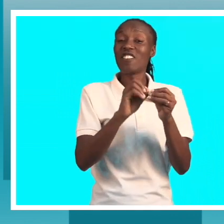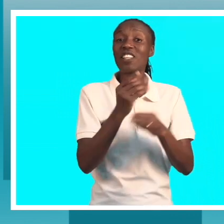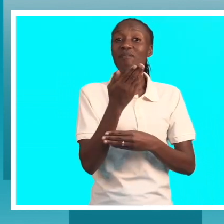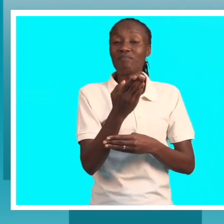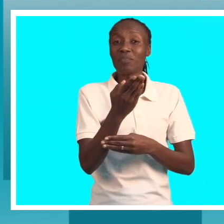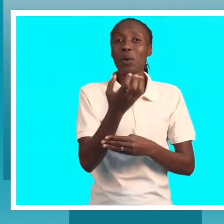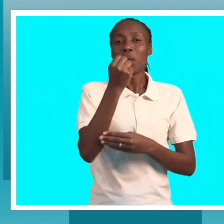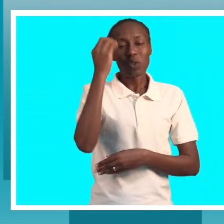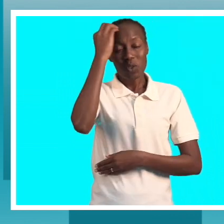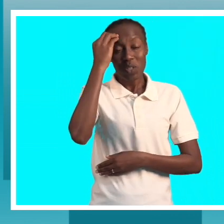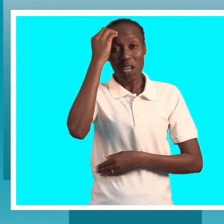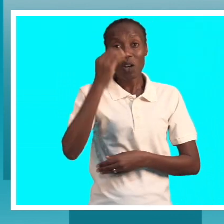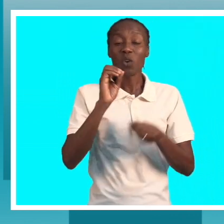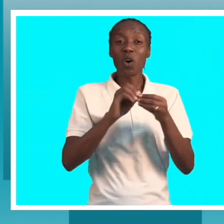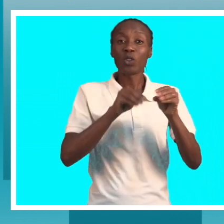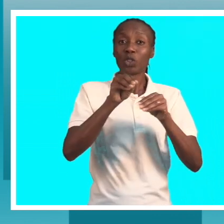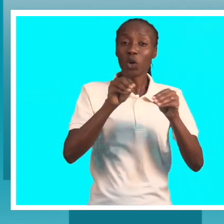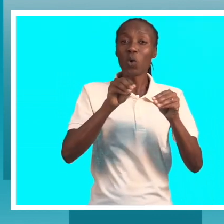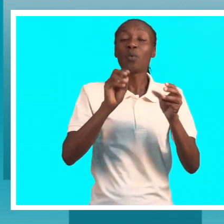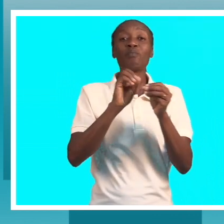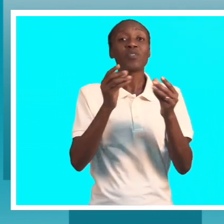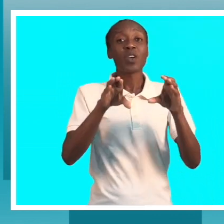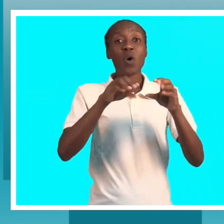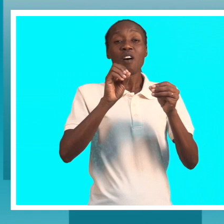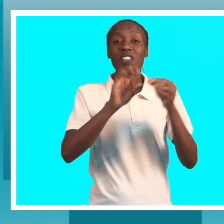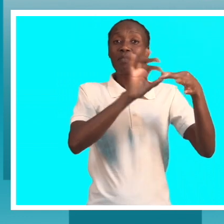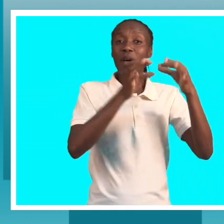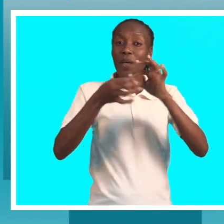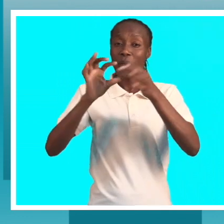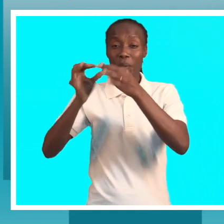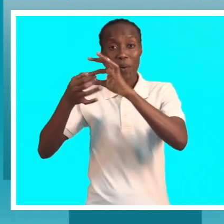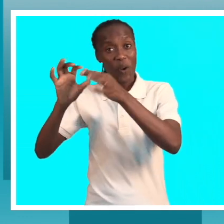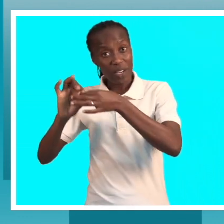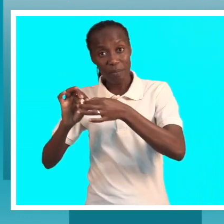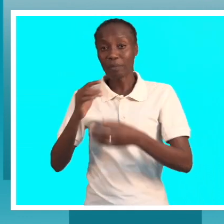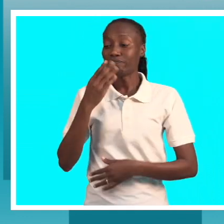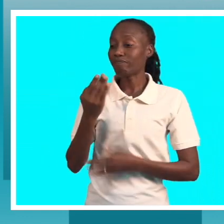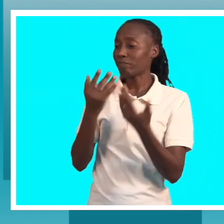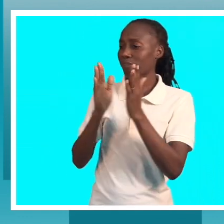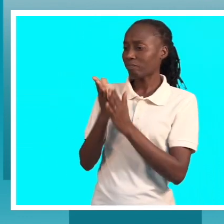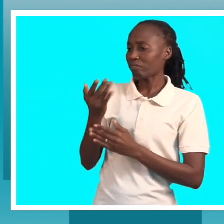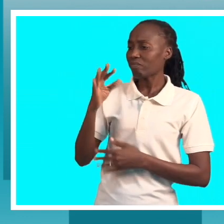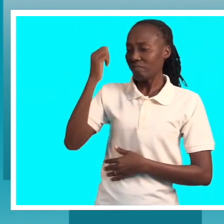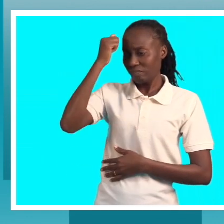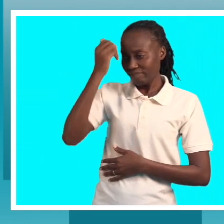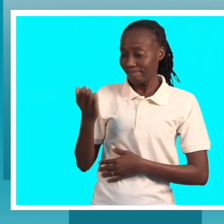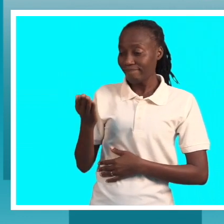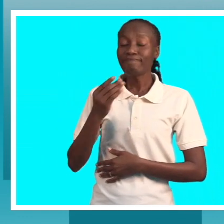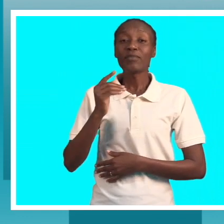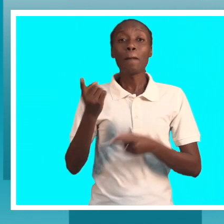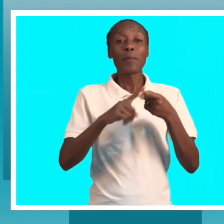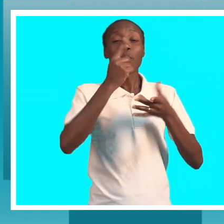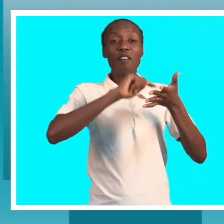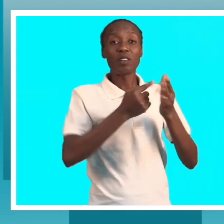nesses primeiros 6 lugares, para estarmos no pré-olímpico e sonharmos com os Jogos Olímpicos. Lea Donk, não sei se tem